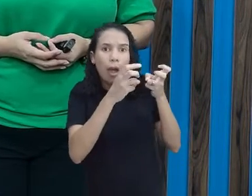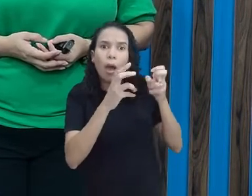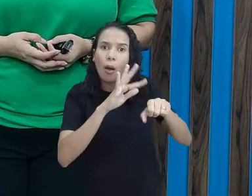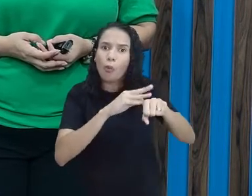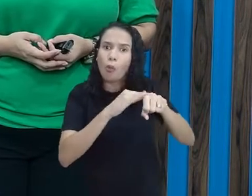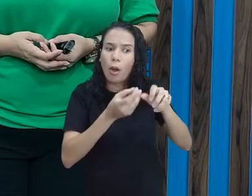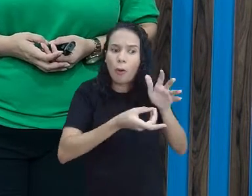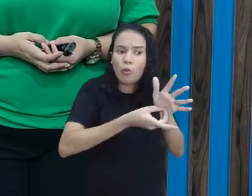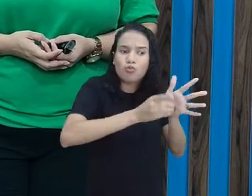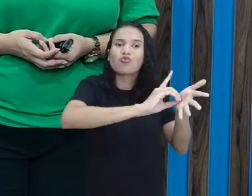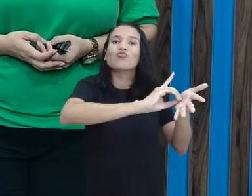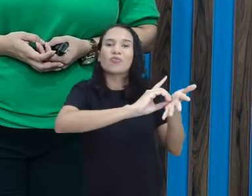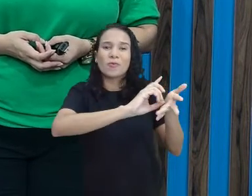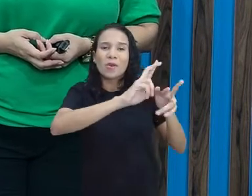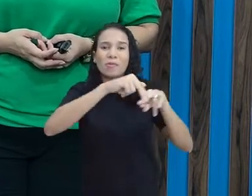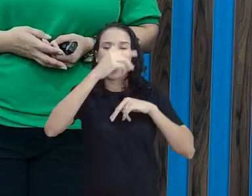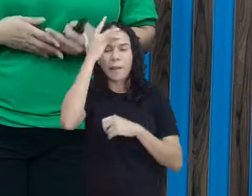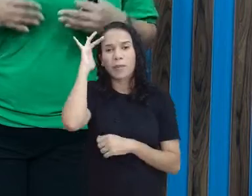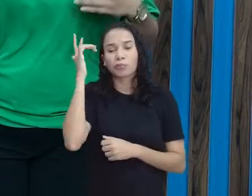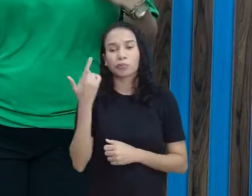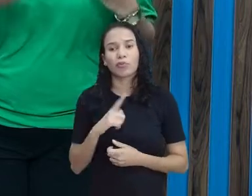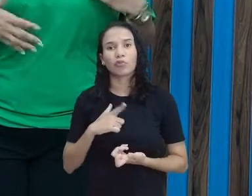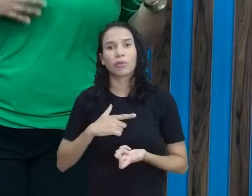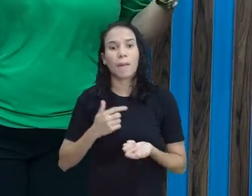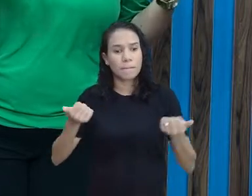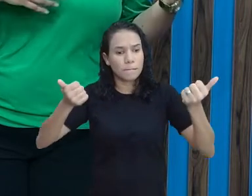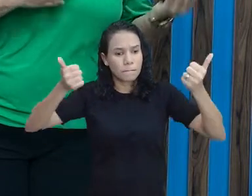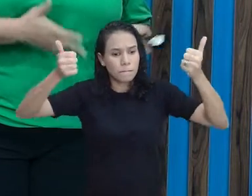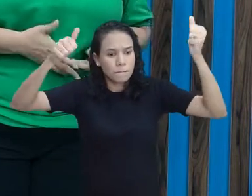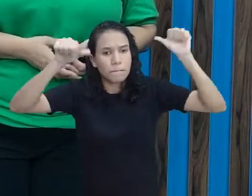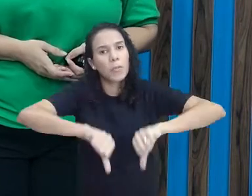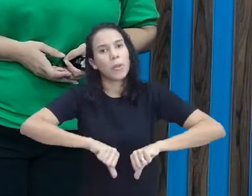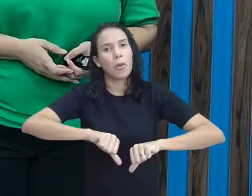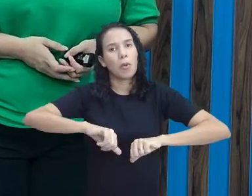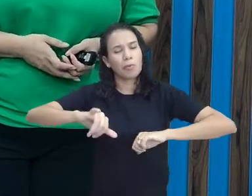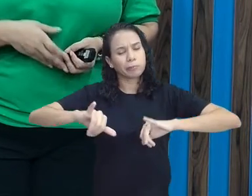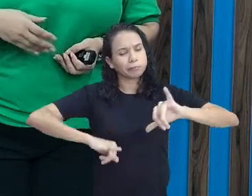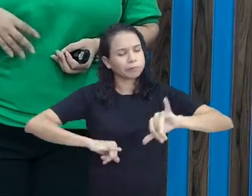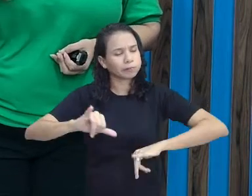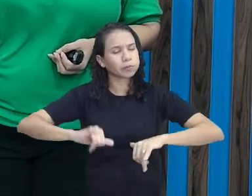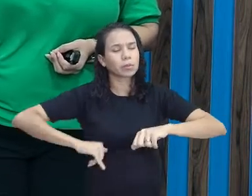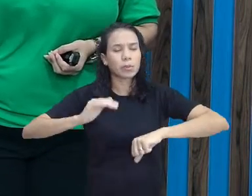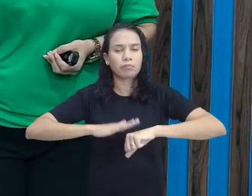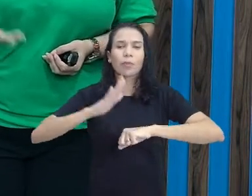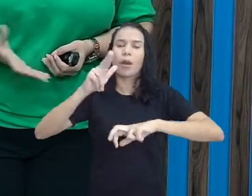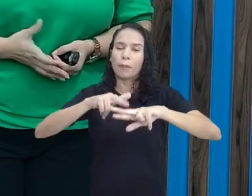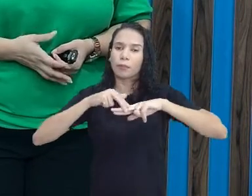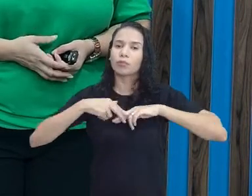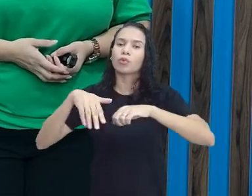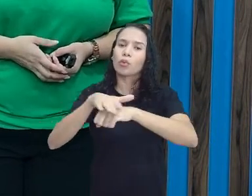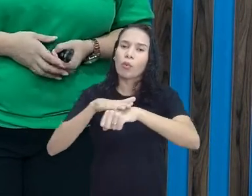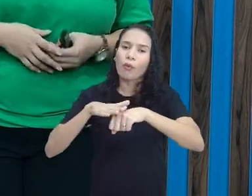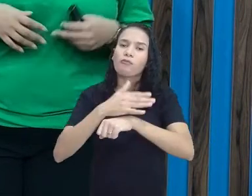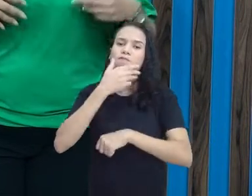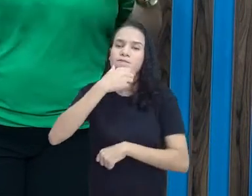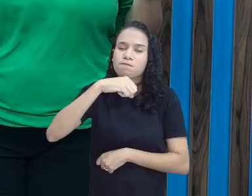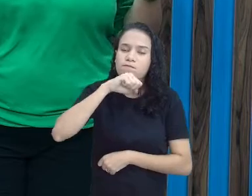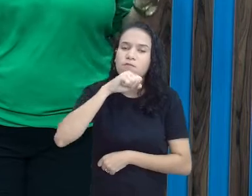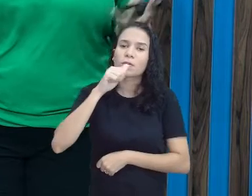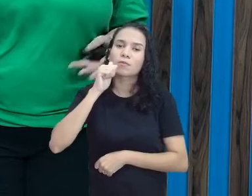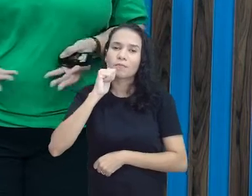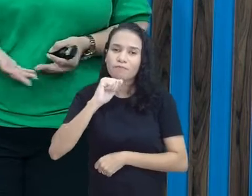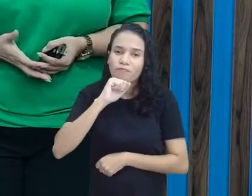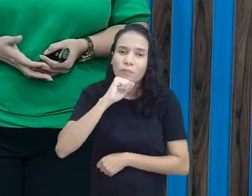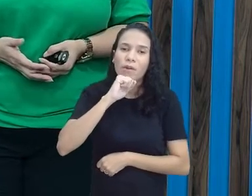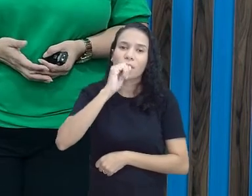início, tá certo? Para que ninguém venha a desenvolver e passar mais sofrimento. Então, também fala com os pais de vocês, né,